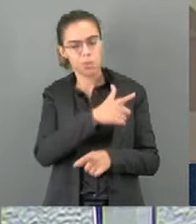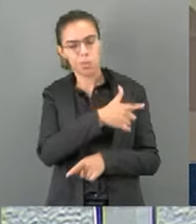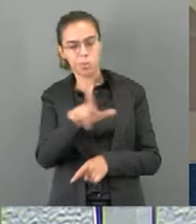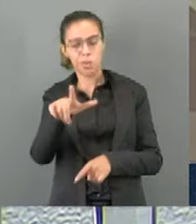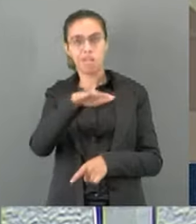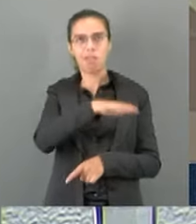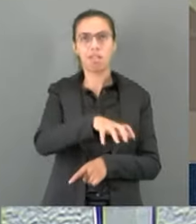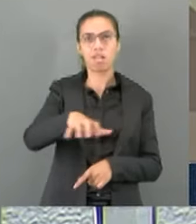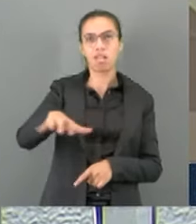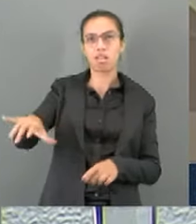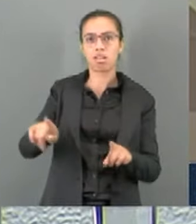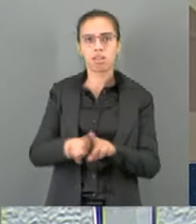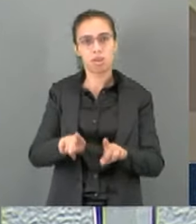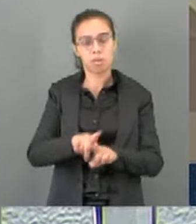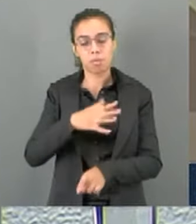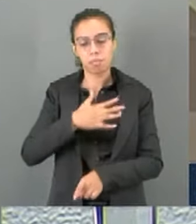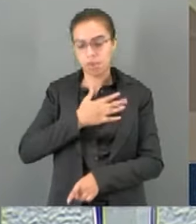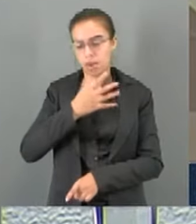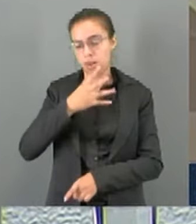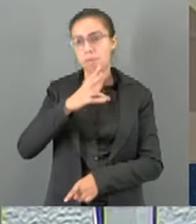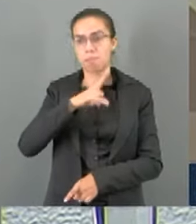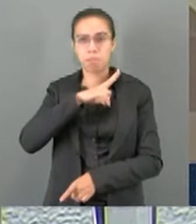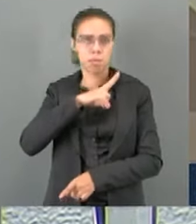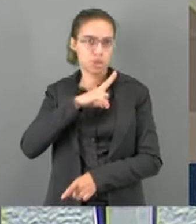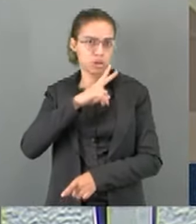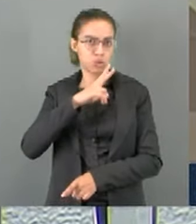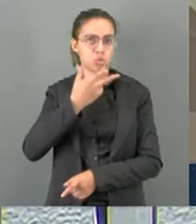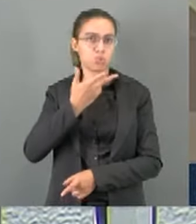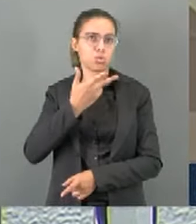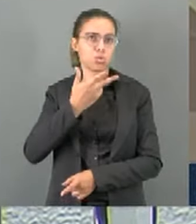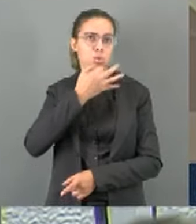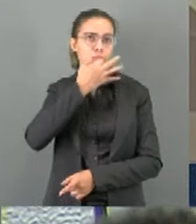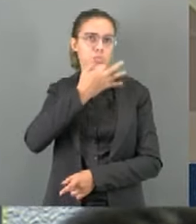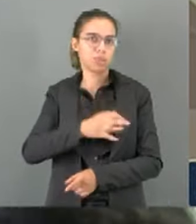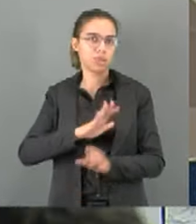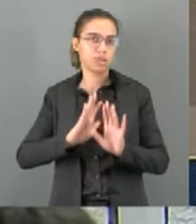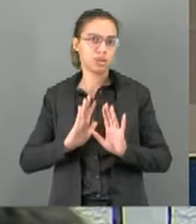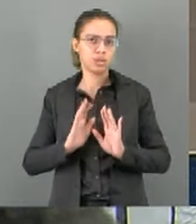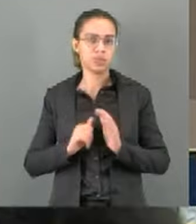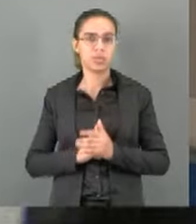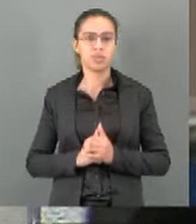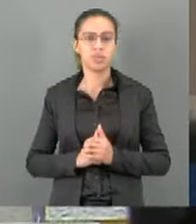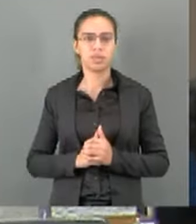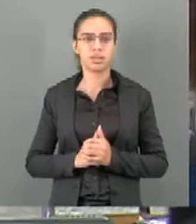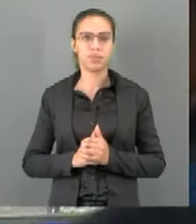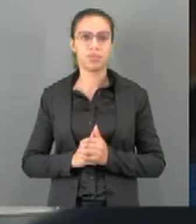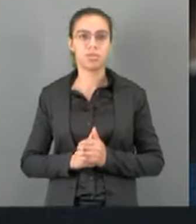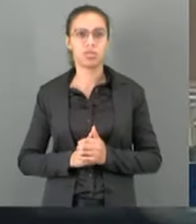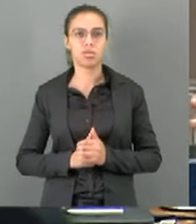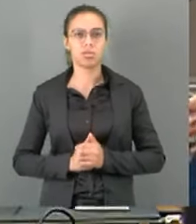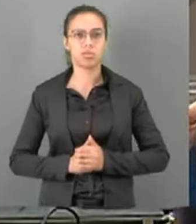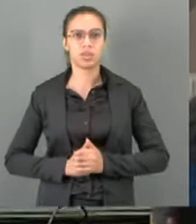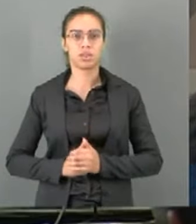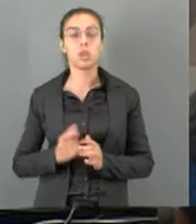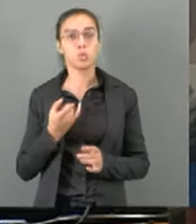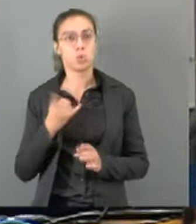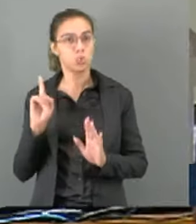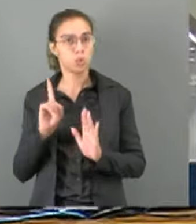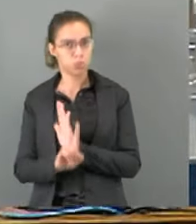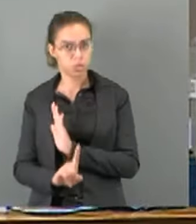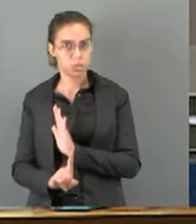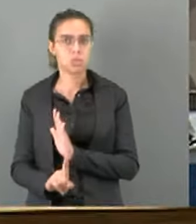Então, essa é a minha opinião pessoal. Excelente. Muito bom. A minha última pergunta, já que o senhor falou